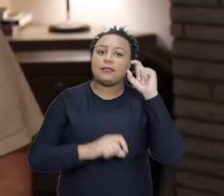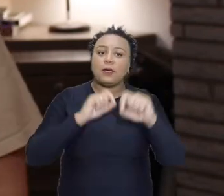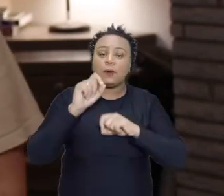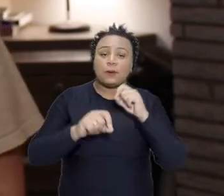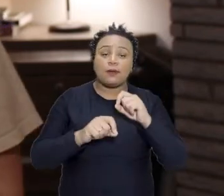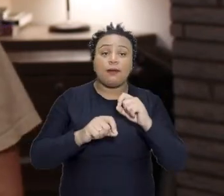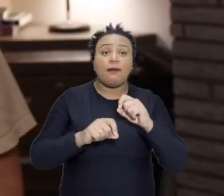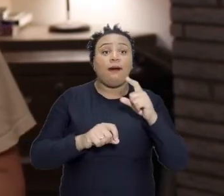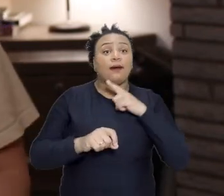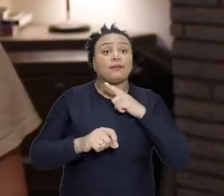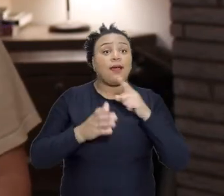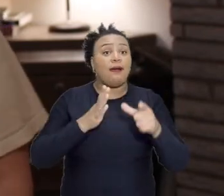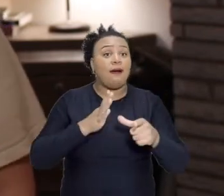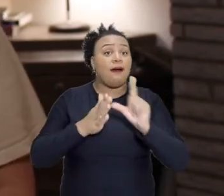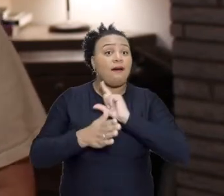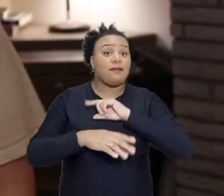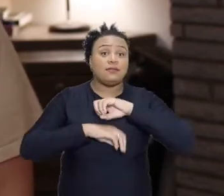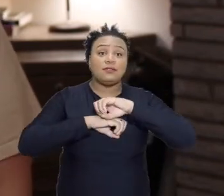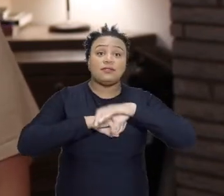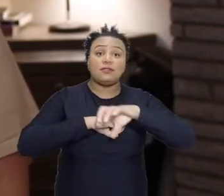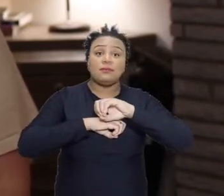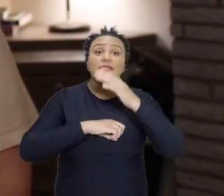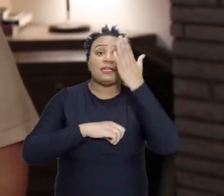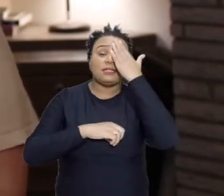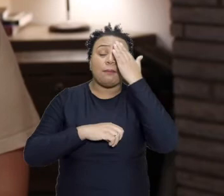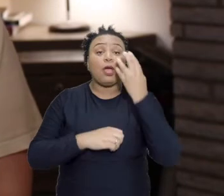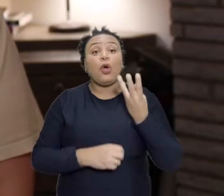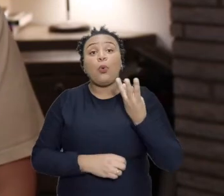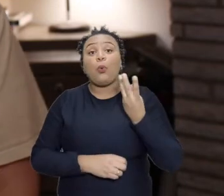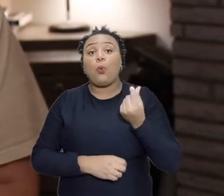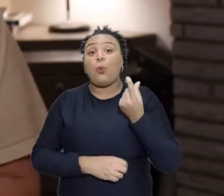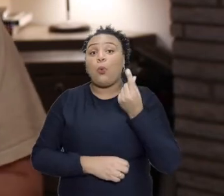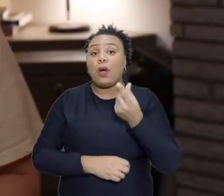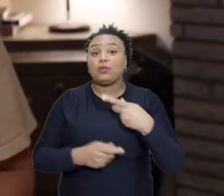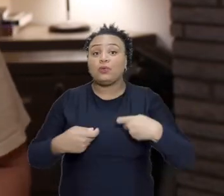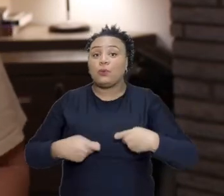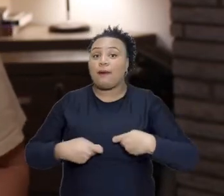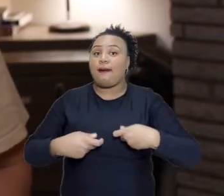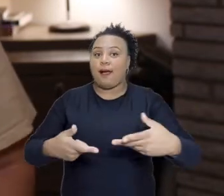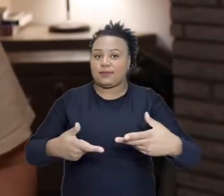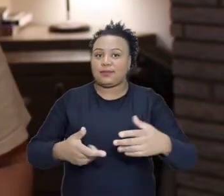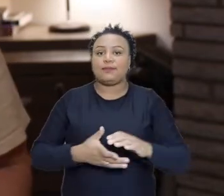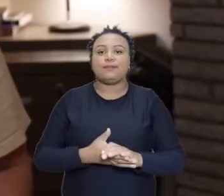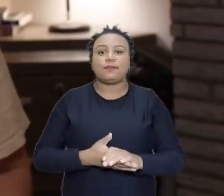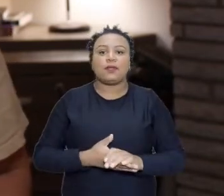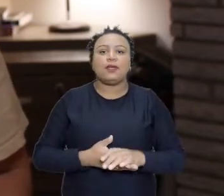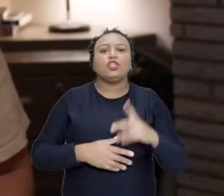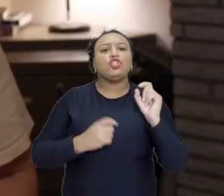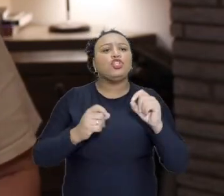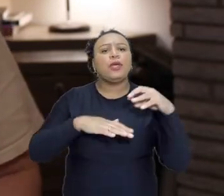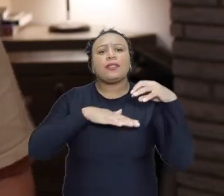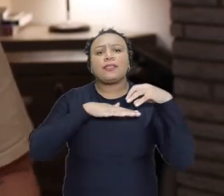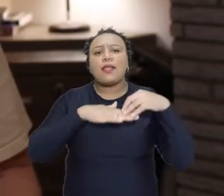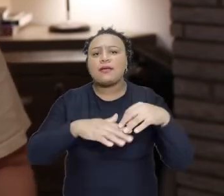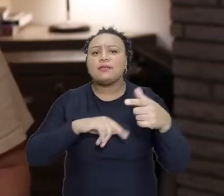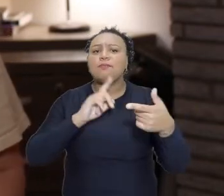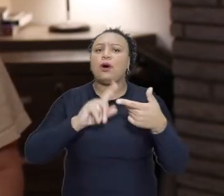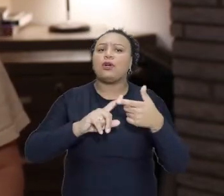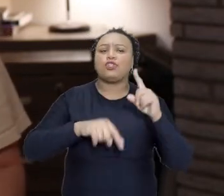das mídias, você tem que saber o quanto você vai gastar de transporte, de